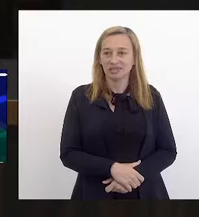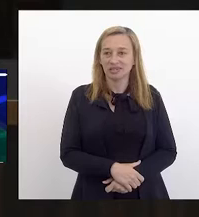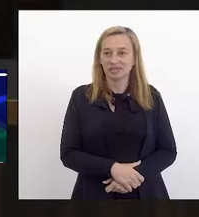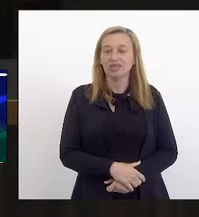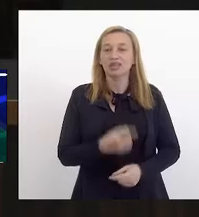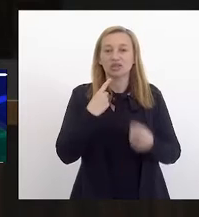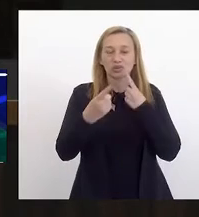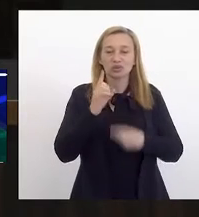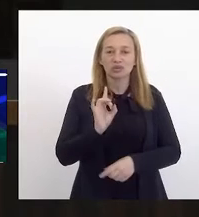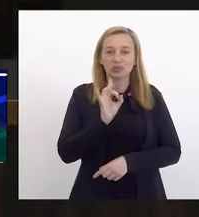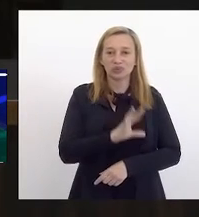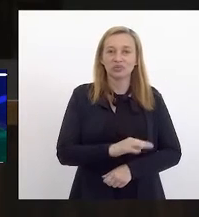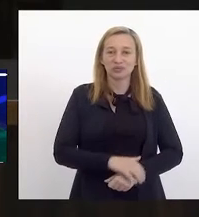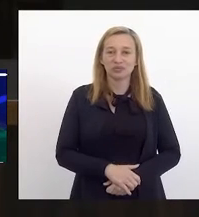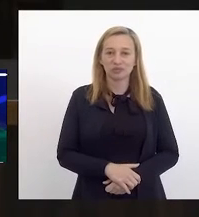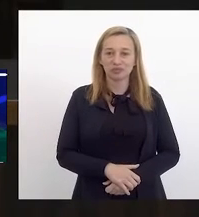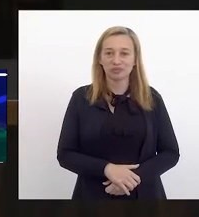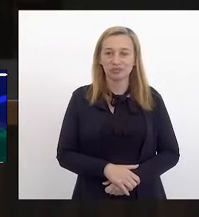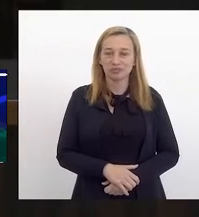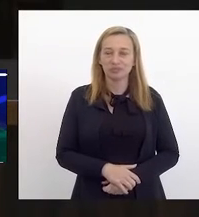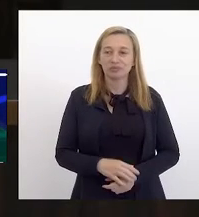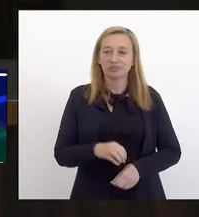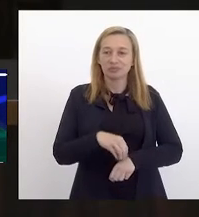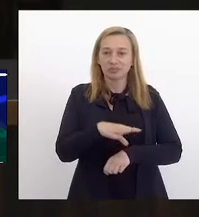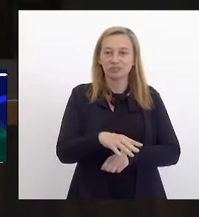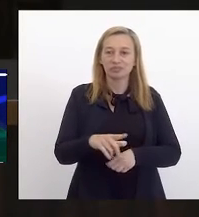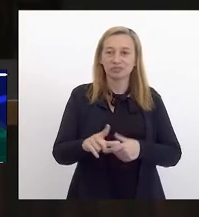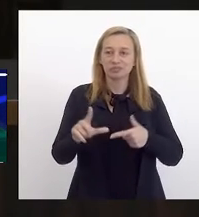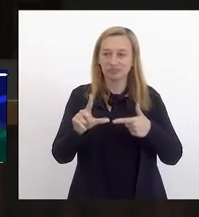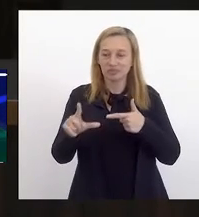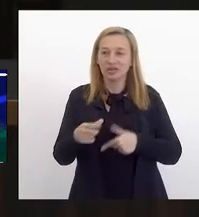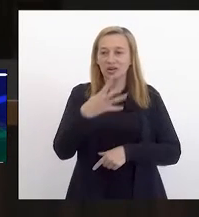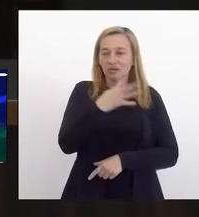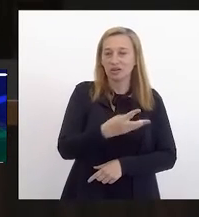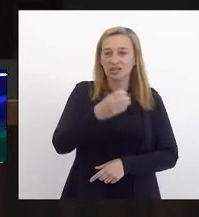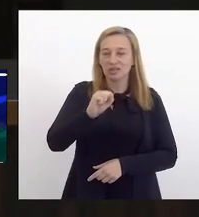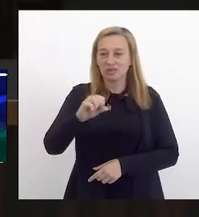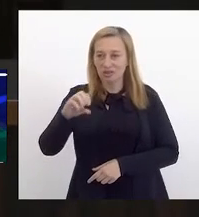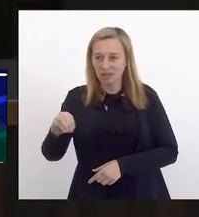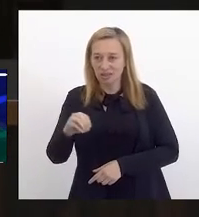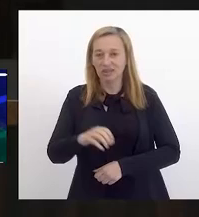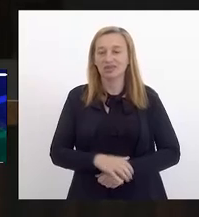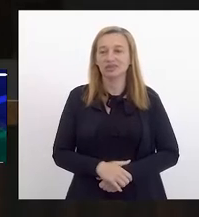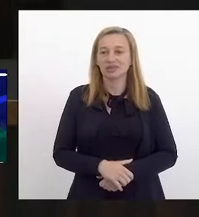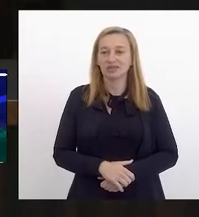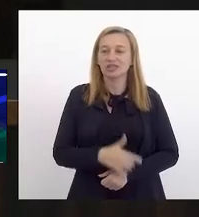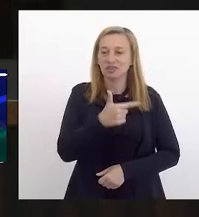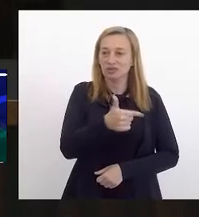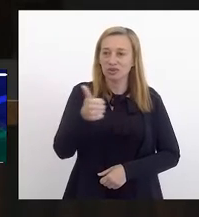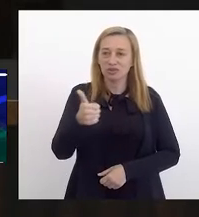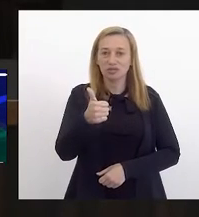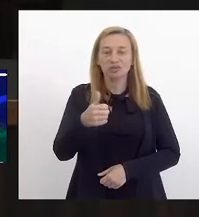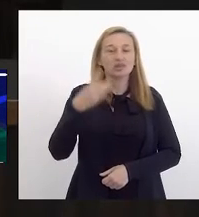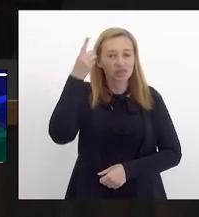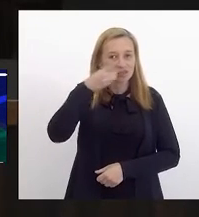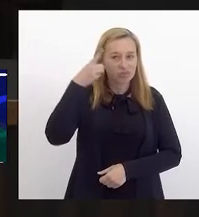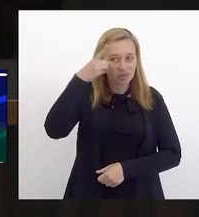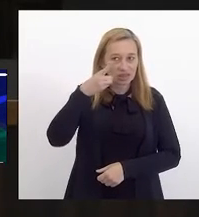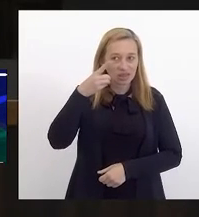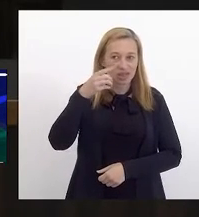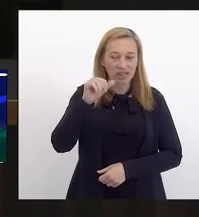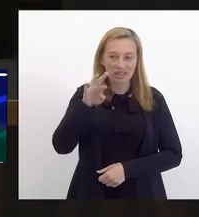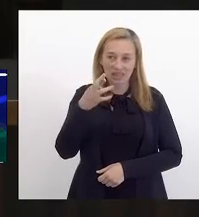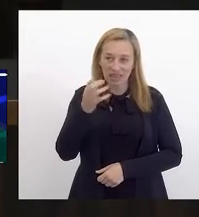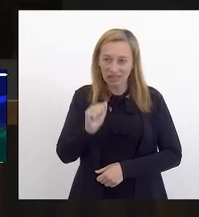em discussão única. Indicação legislativa 480 de 21, de autoria do deputado